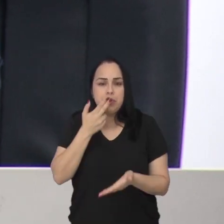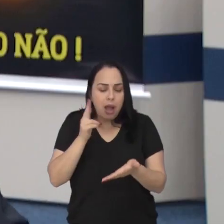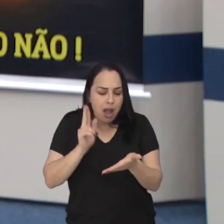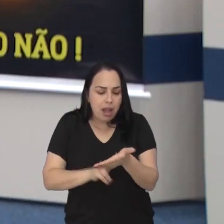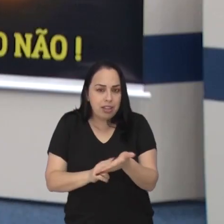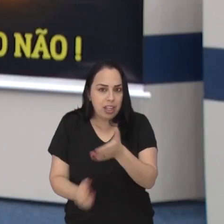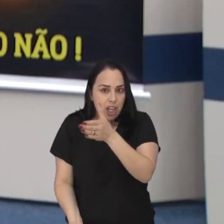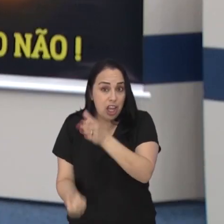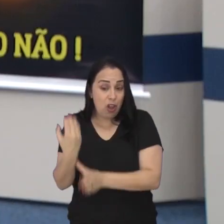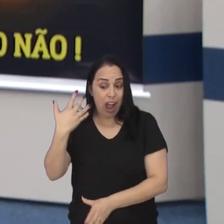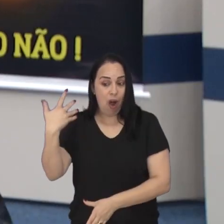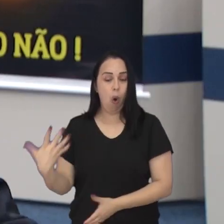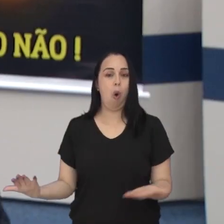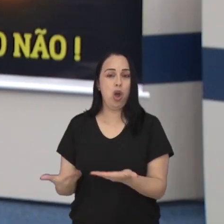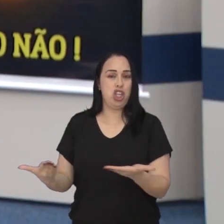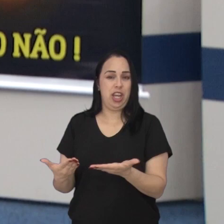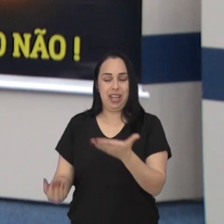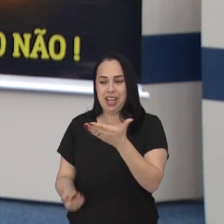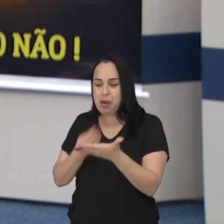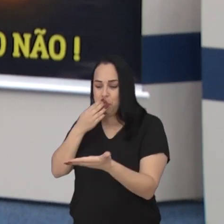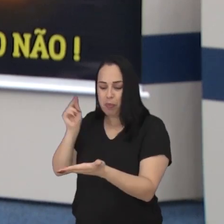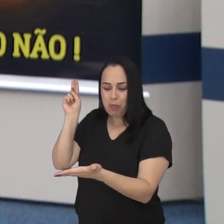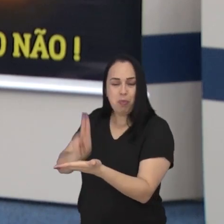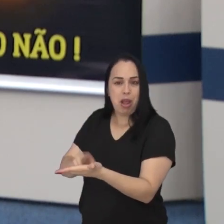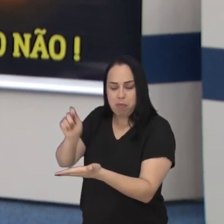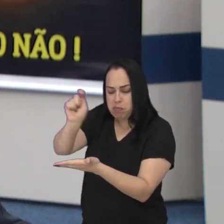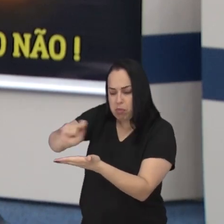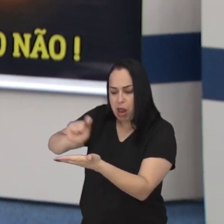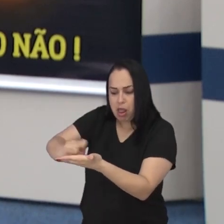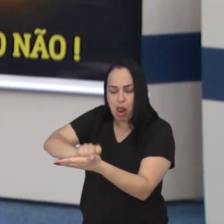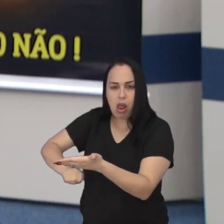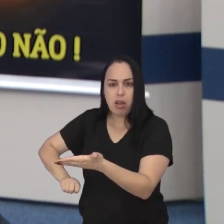votação. Essa carta que nasceu aqui hoje, nessa reunião,